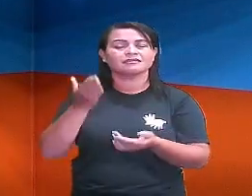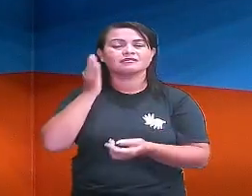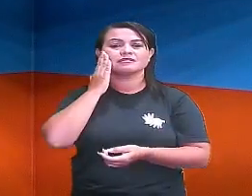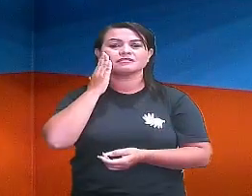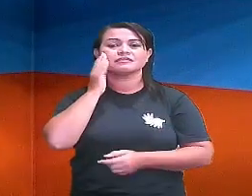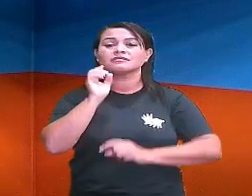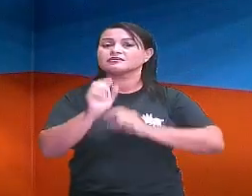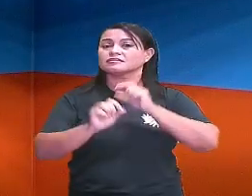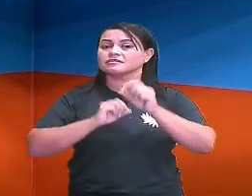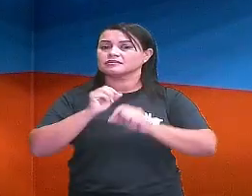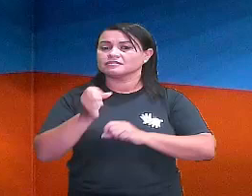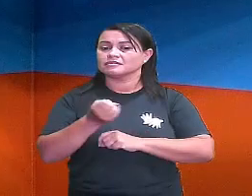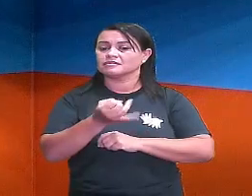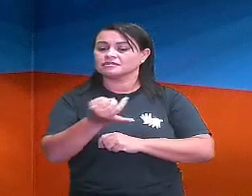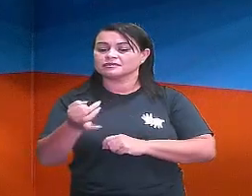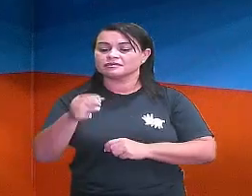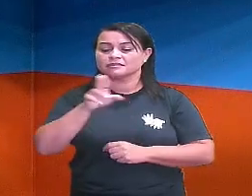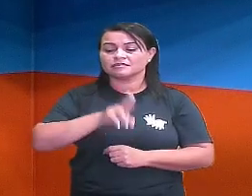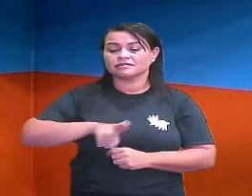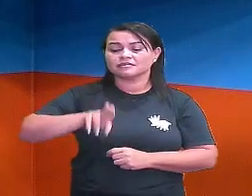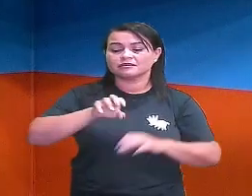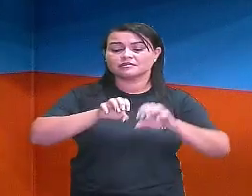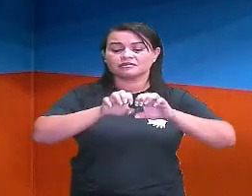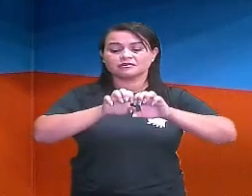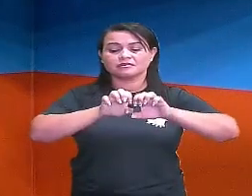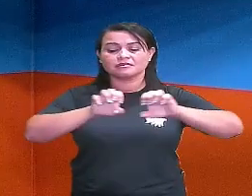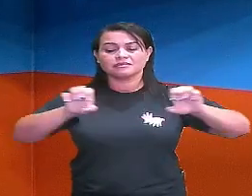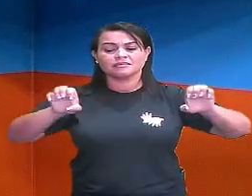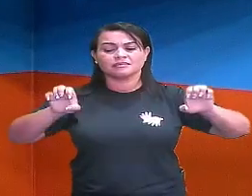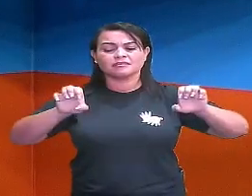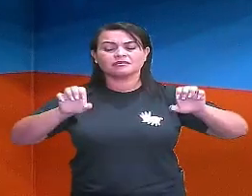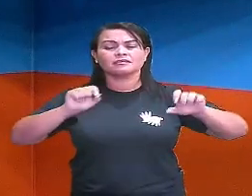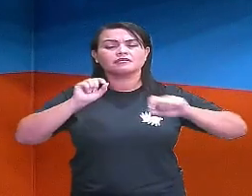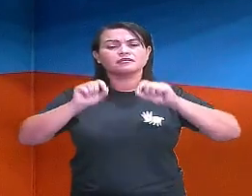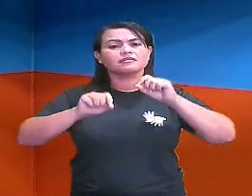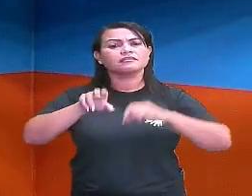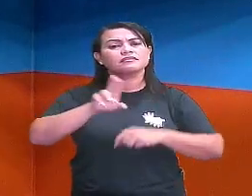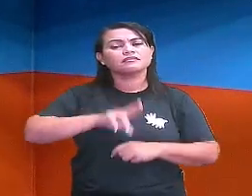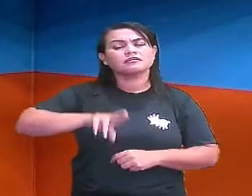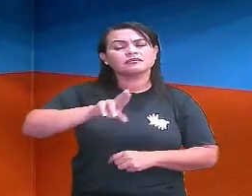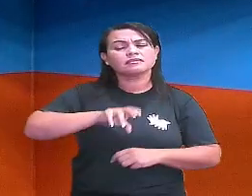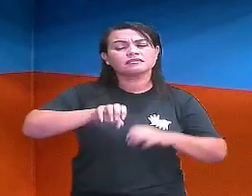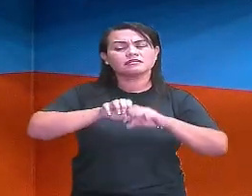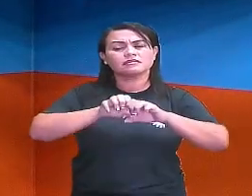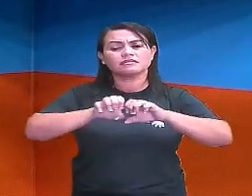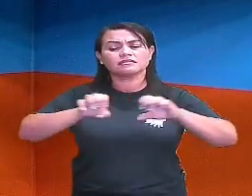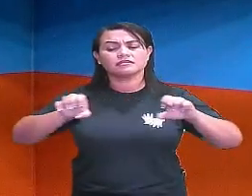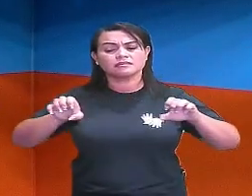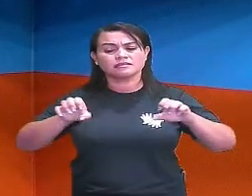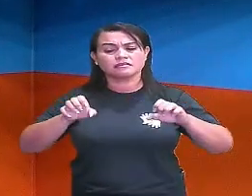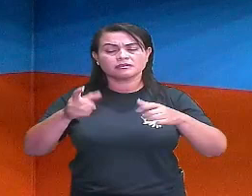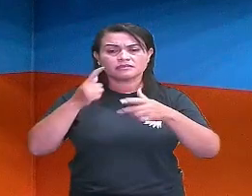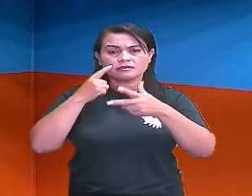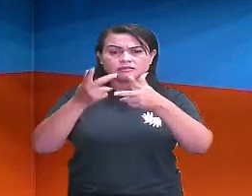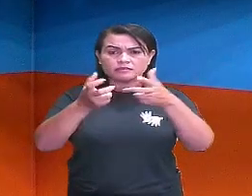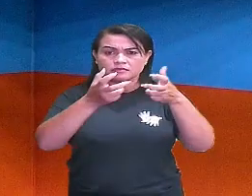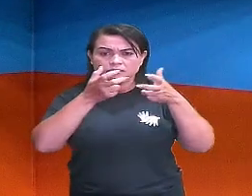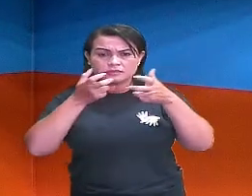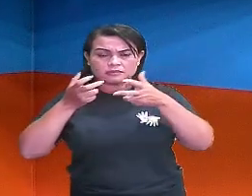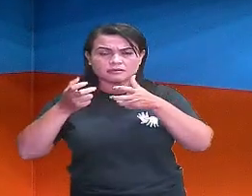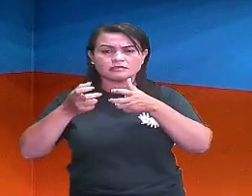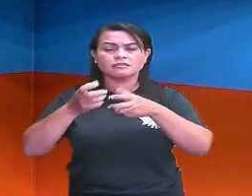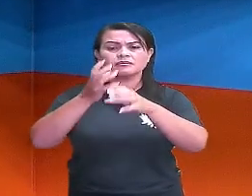quantidade utilizando a equação. O que ocorreu aqui? Utilizando a equação, podemos verificar e calcular os valores